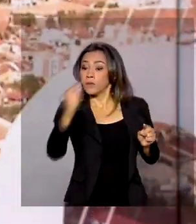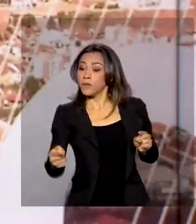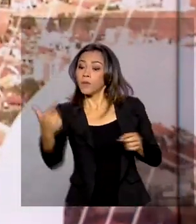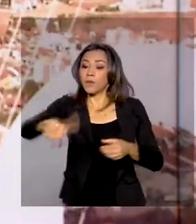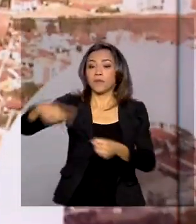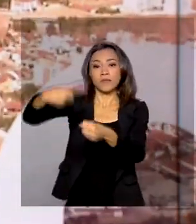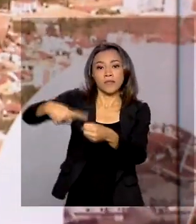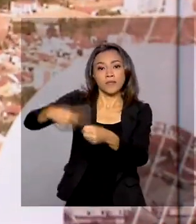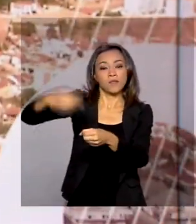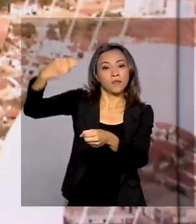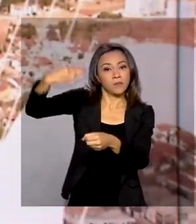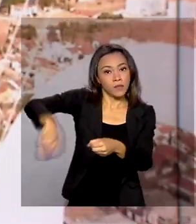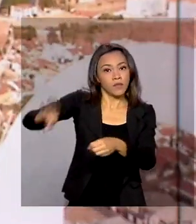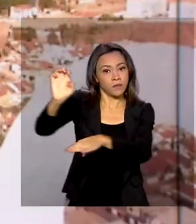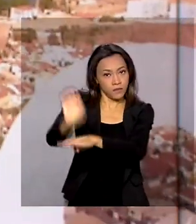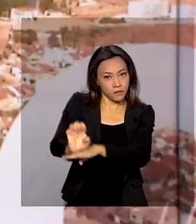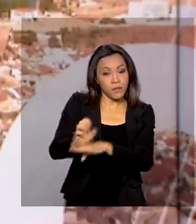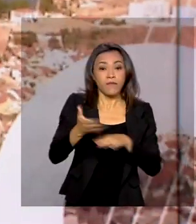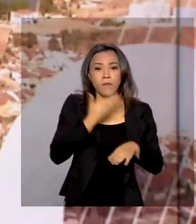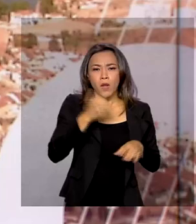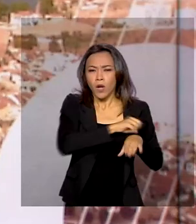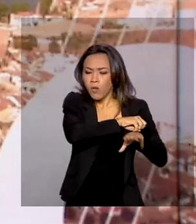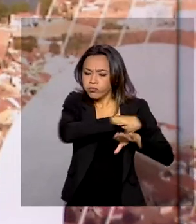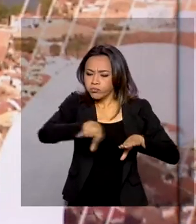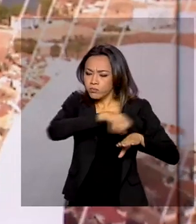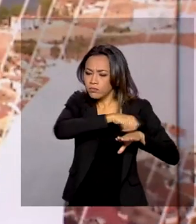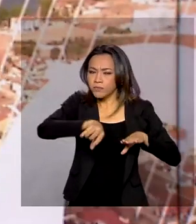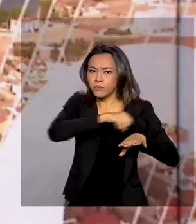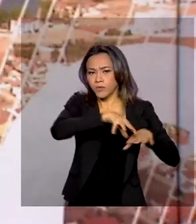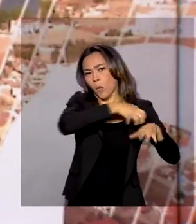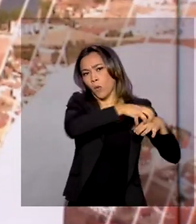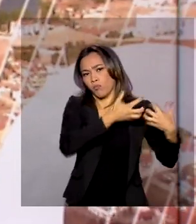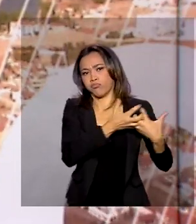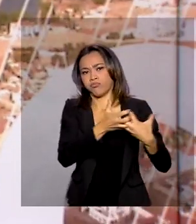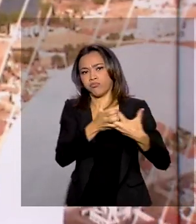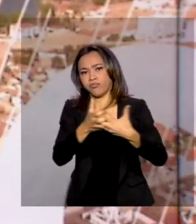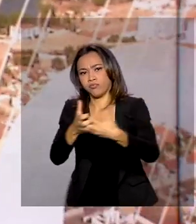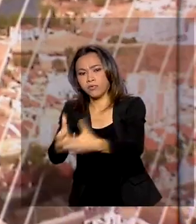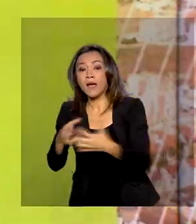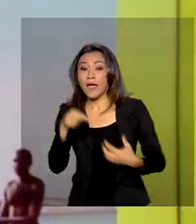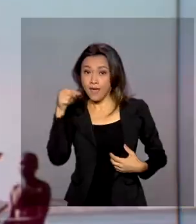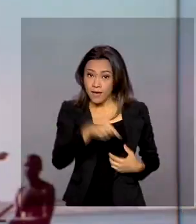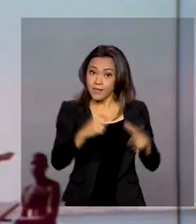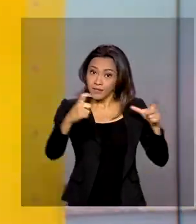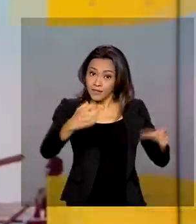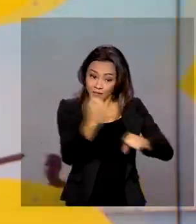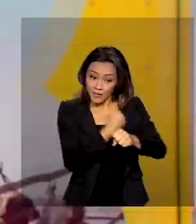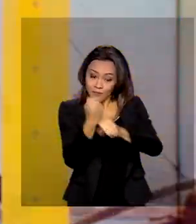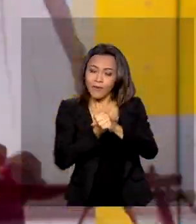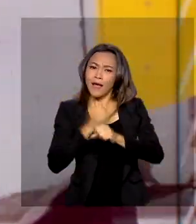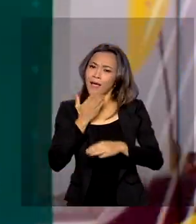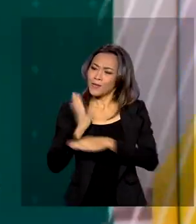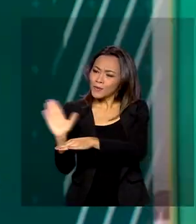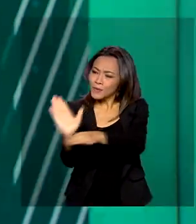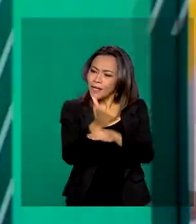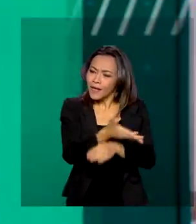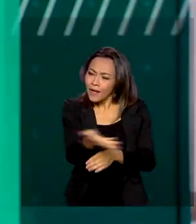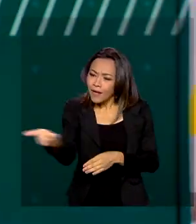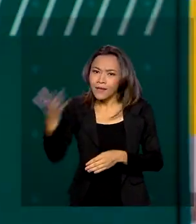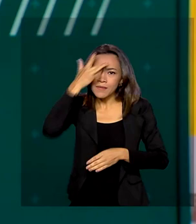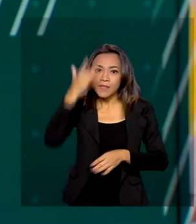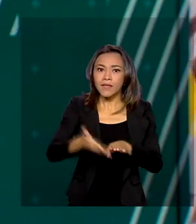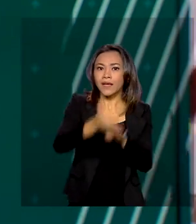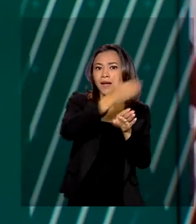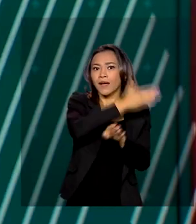no Maranhão além de melhorar o escoamento da produção agropecuária da região a obra vai beneficiar os moradores que antes